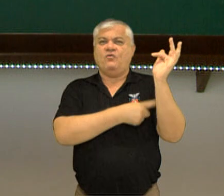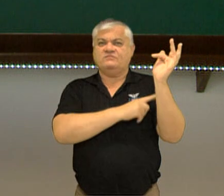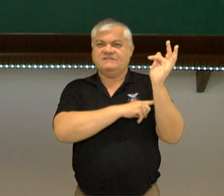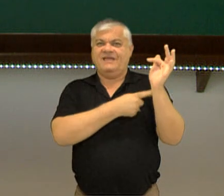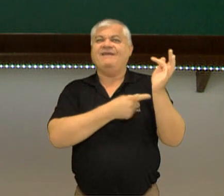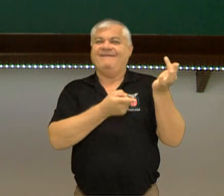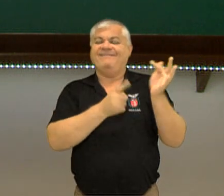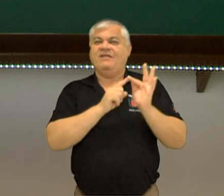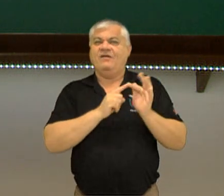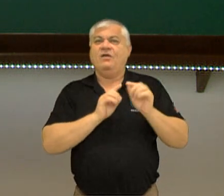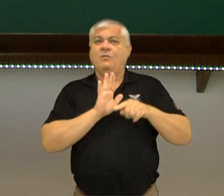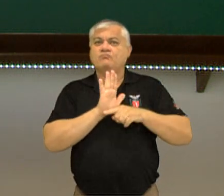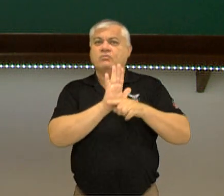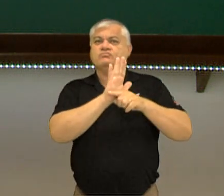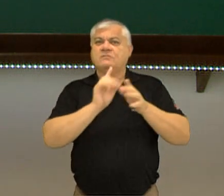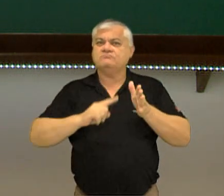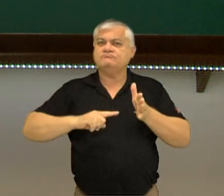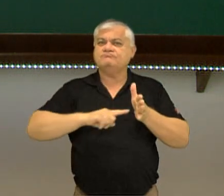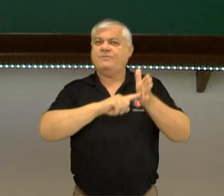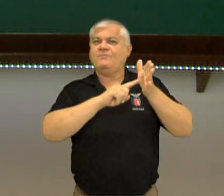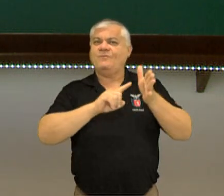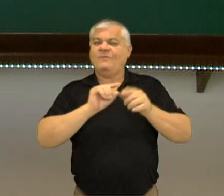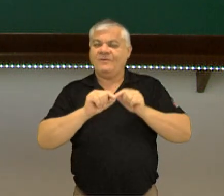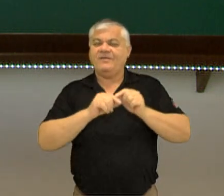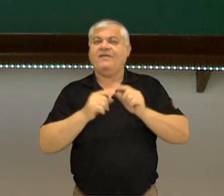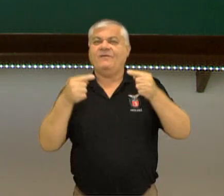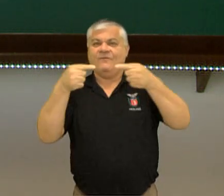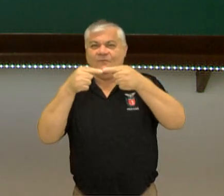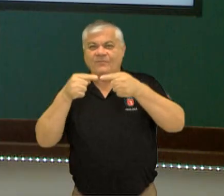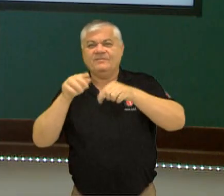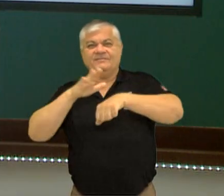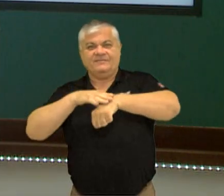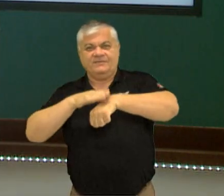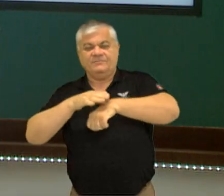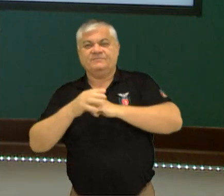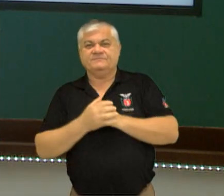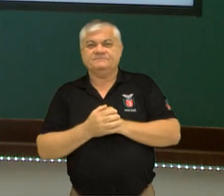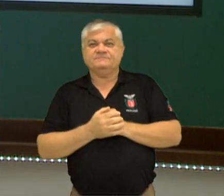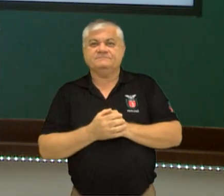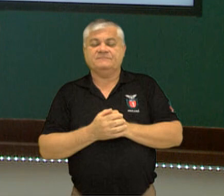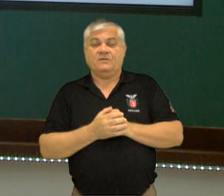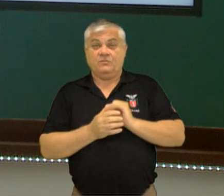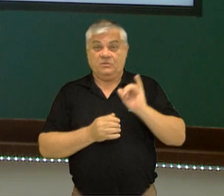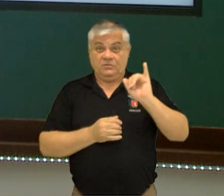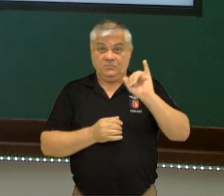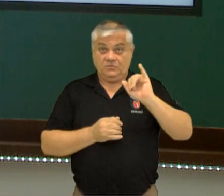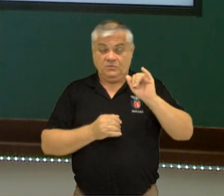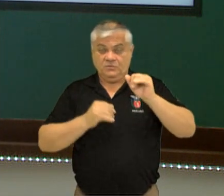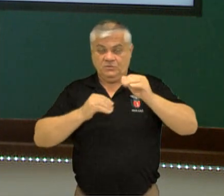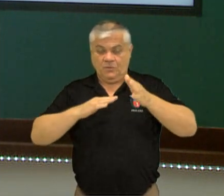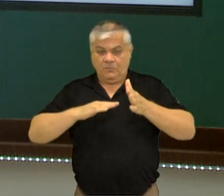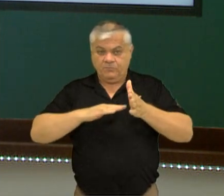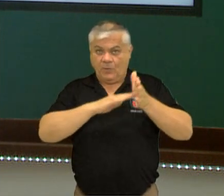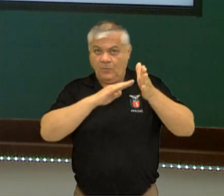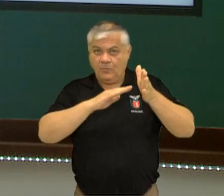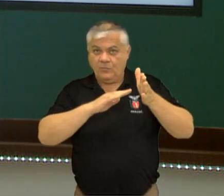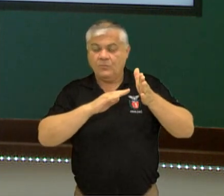força, ela gera um impulso, que por sua vez está relacionado com o tempo. Ou seja, o impulso, certo?